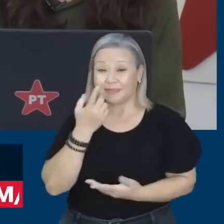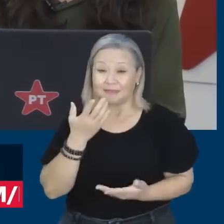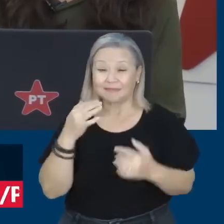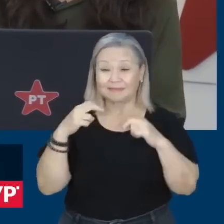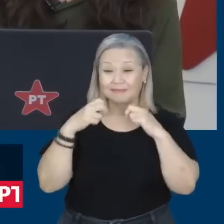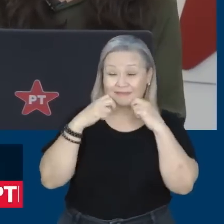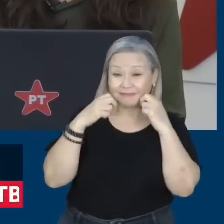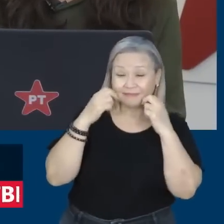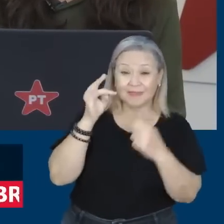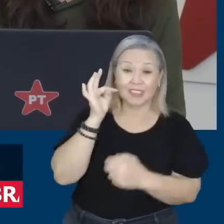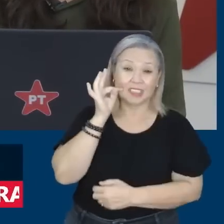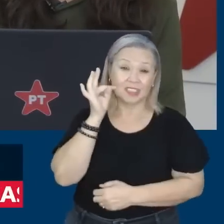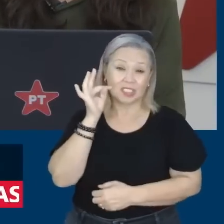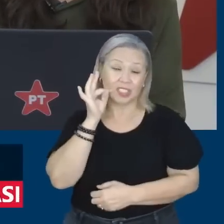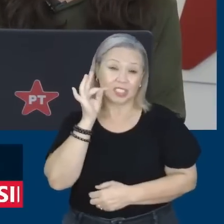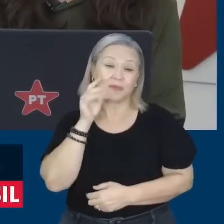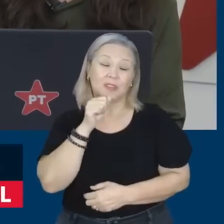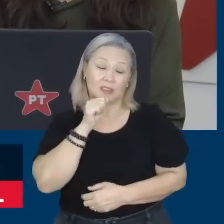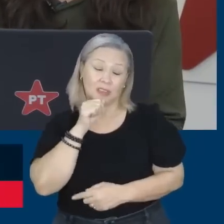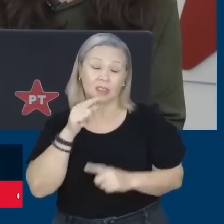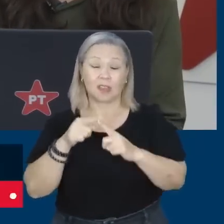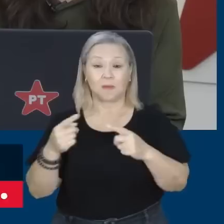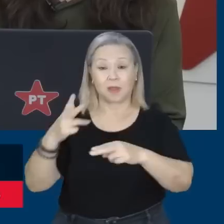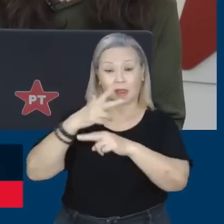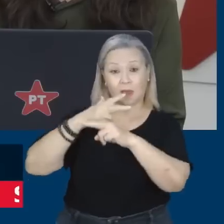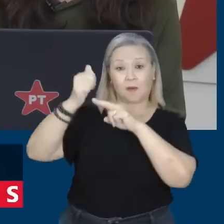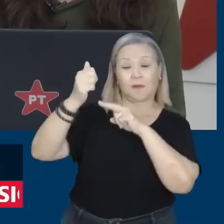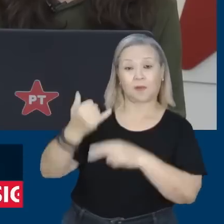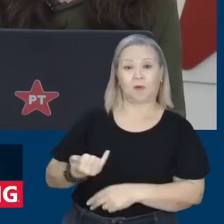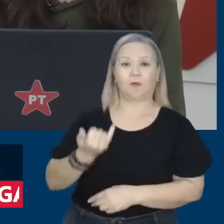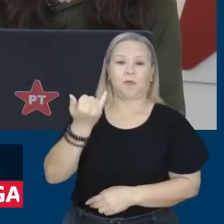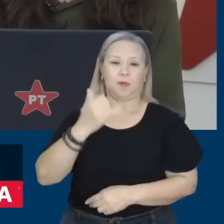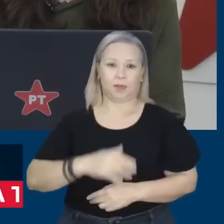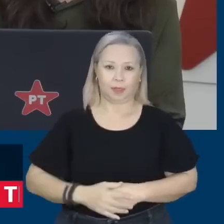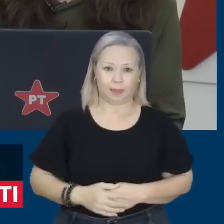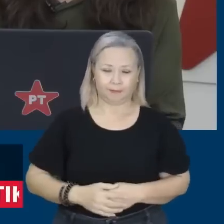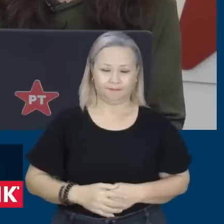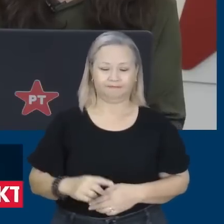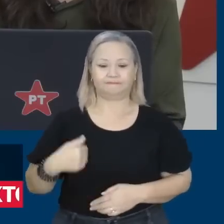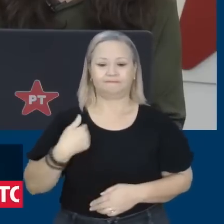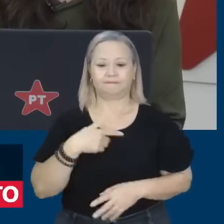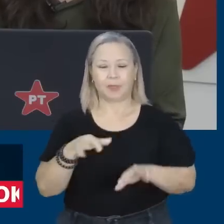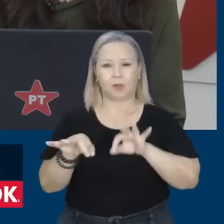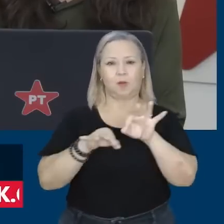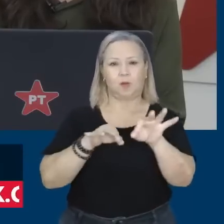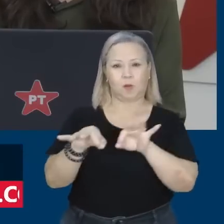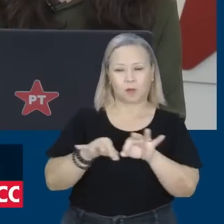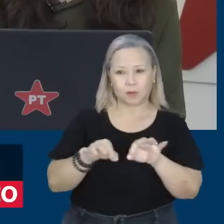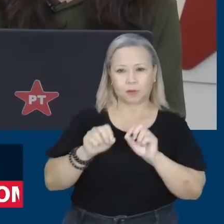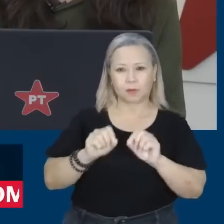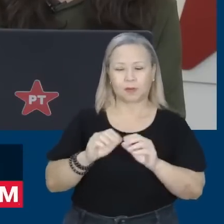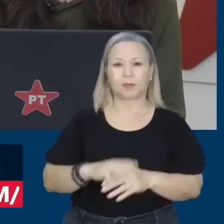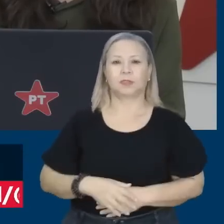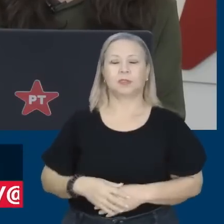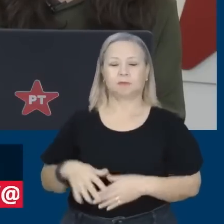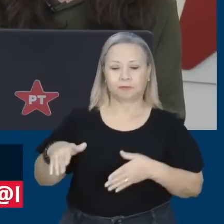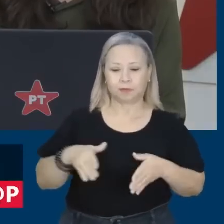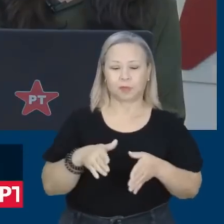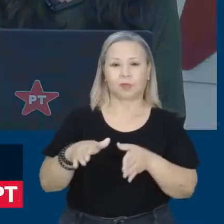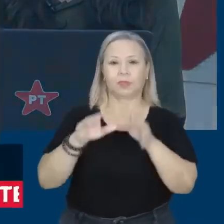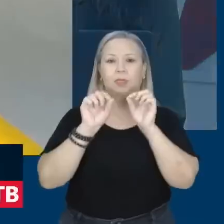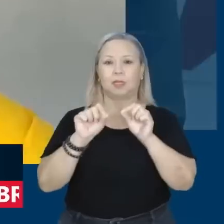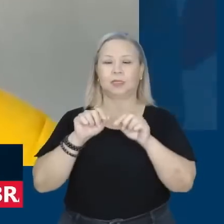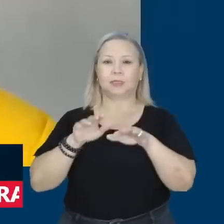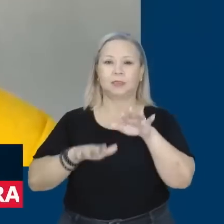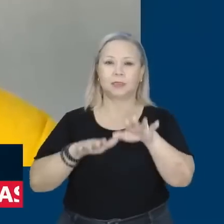Mas a gente sabe que é uma vitória importante. A gente tem construindo e pavimentado essa caminhada para poder